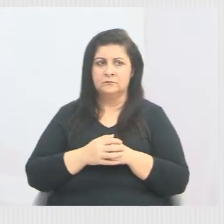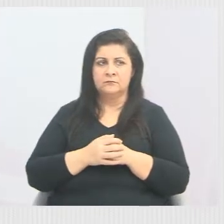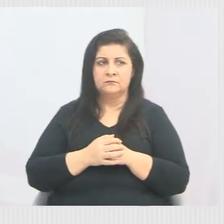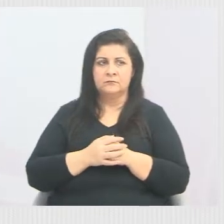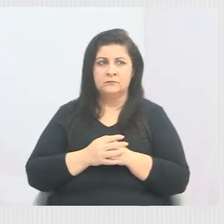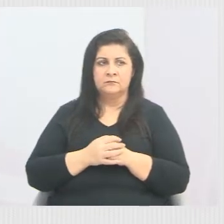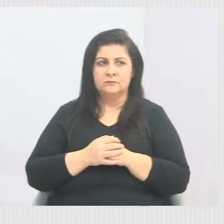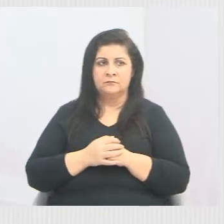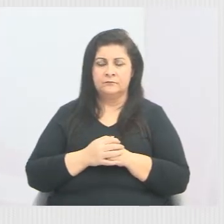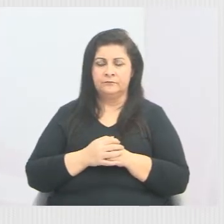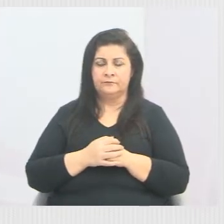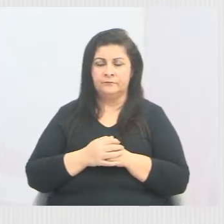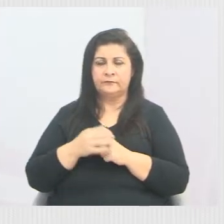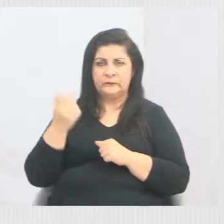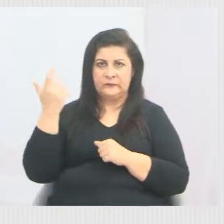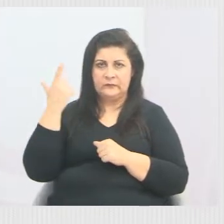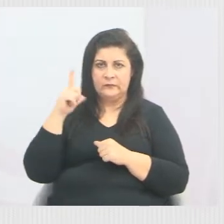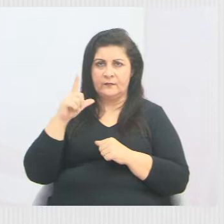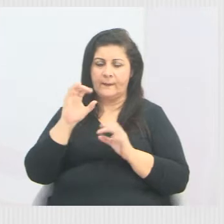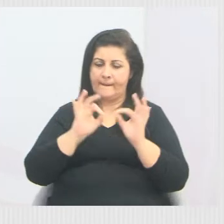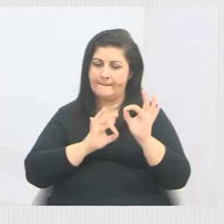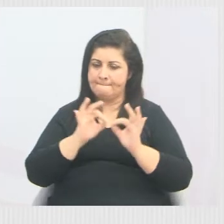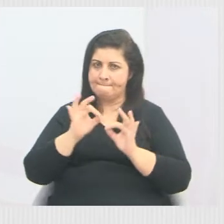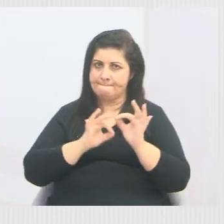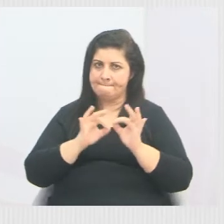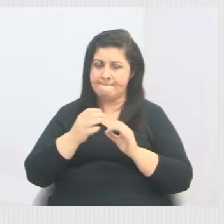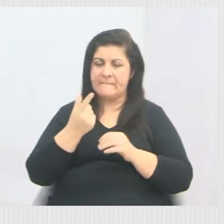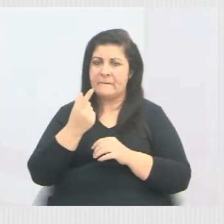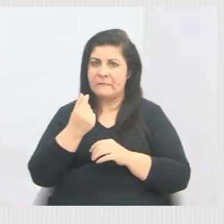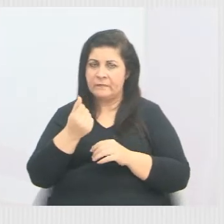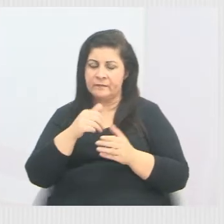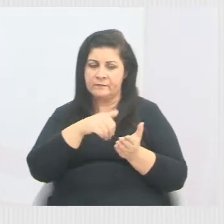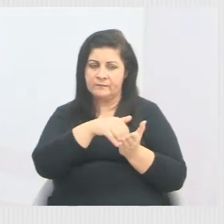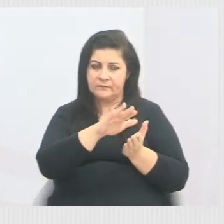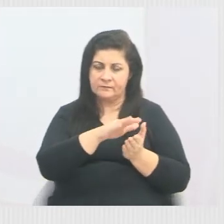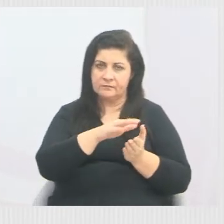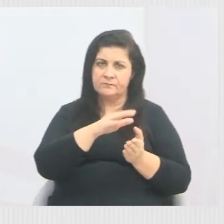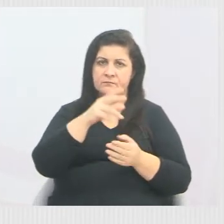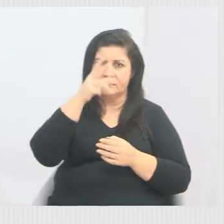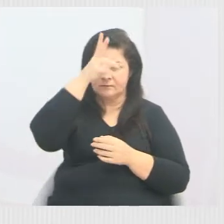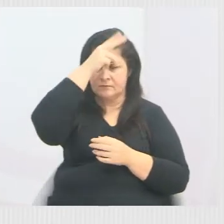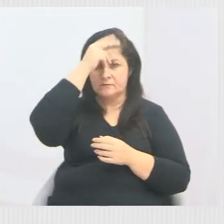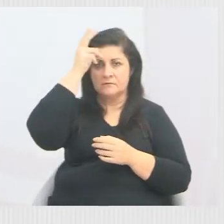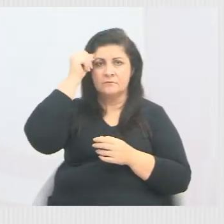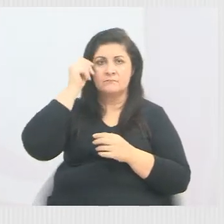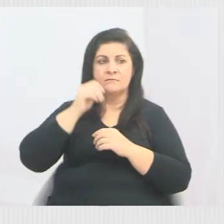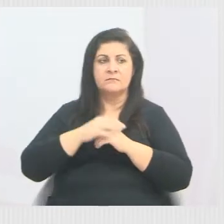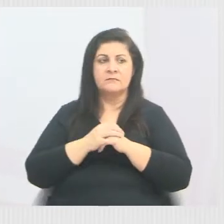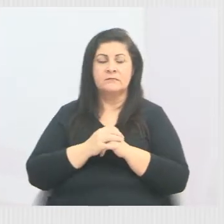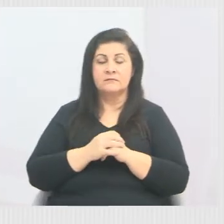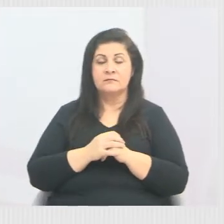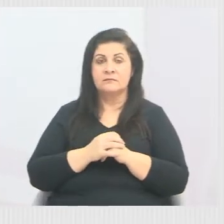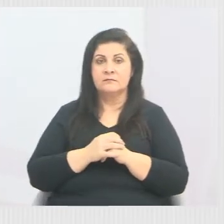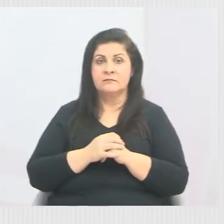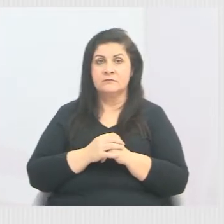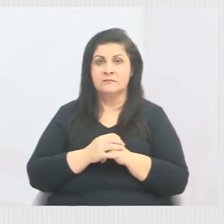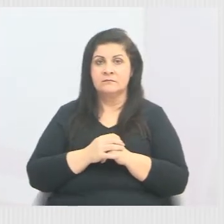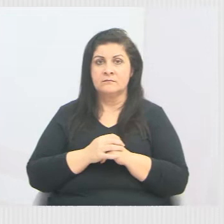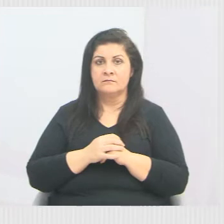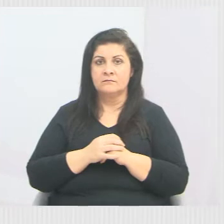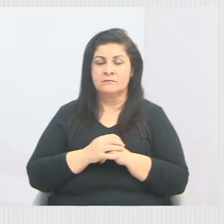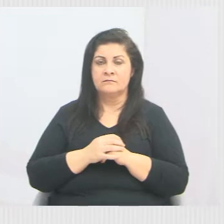né, para que possa auferir um pouco mais de recurso dentro dessa conta. Então, foi só